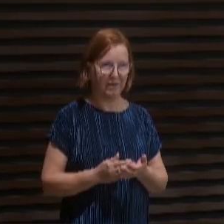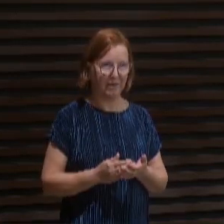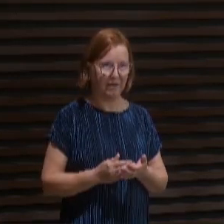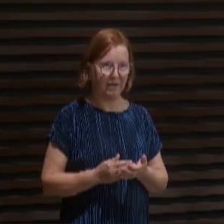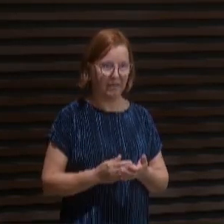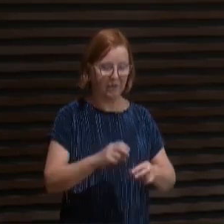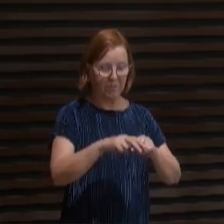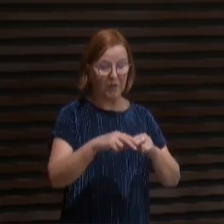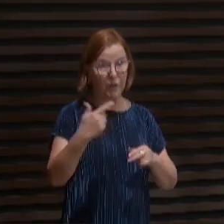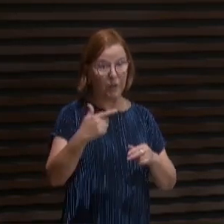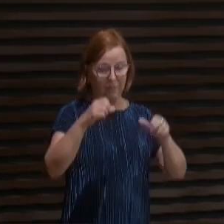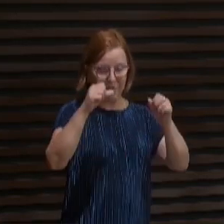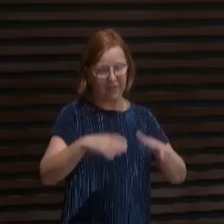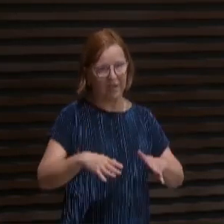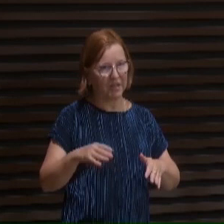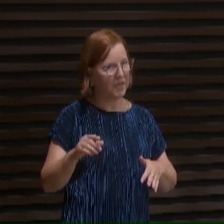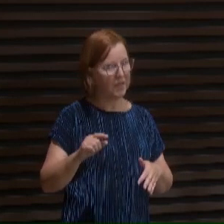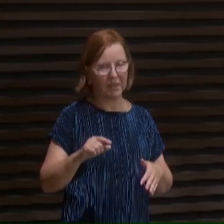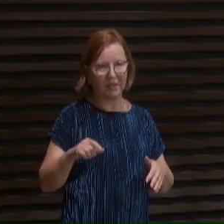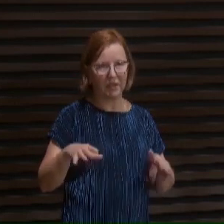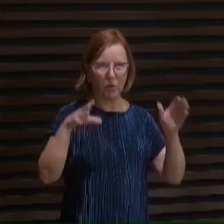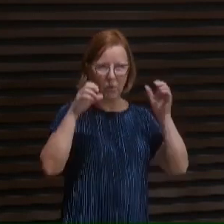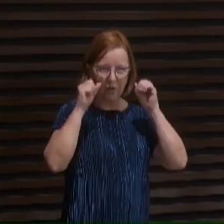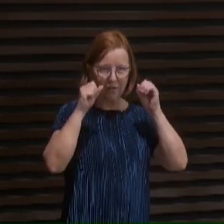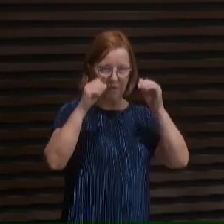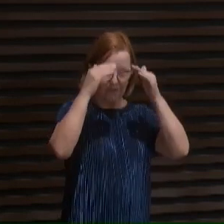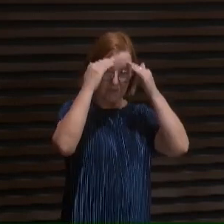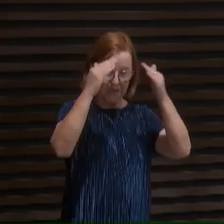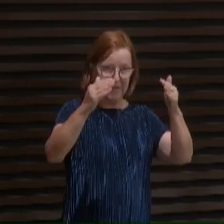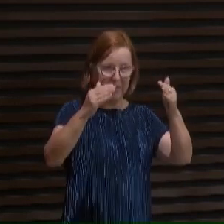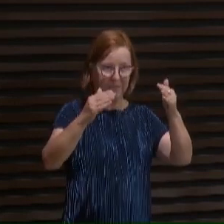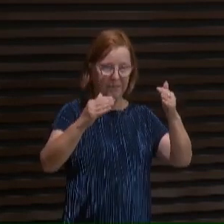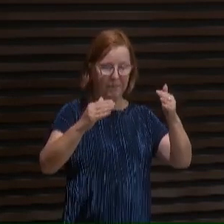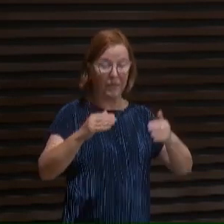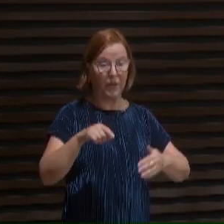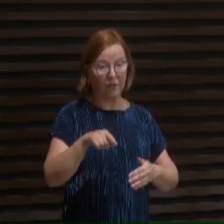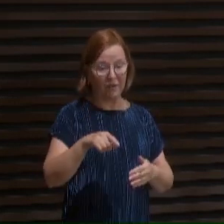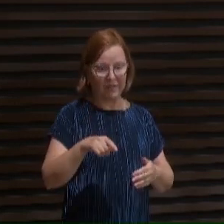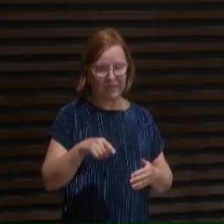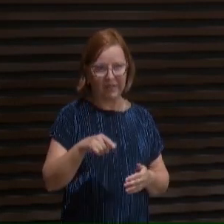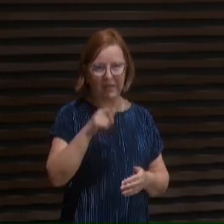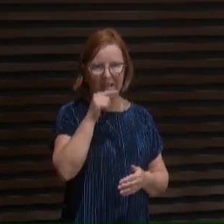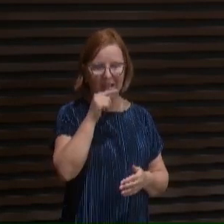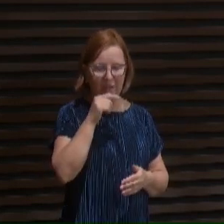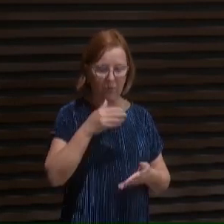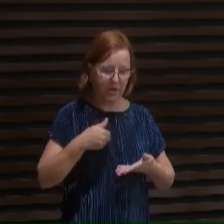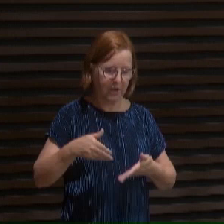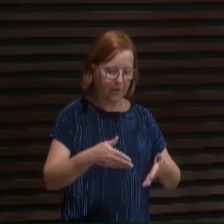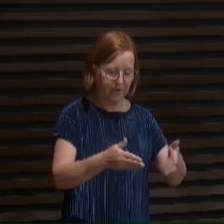sinais, nem te ouvirem a voz, tomarás das águas do rio e